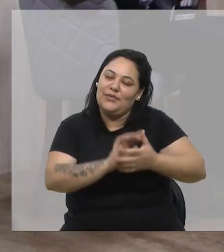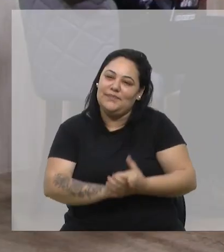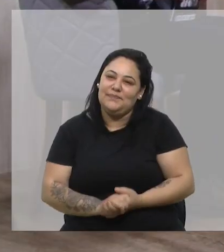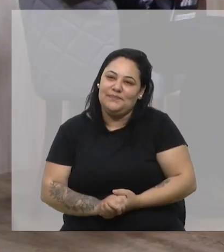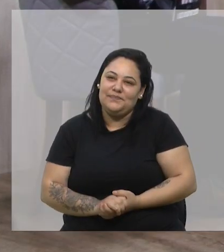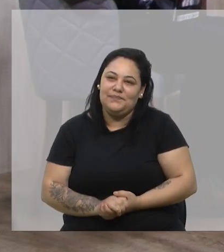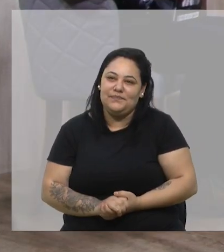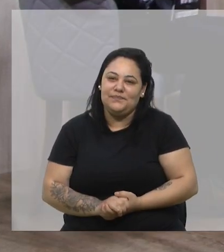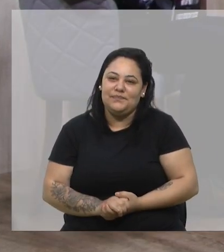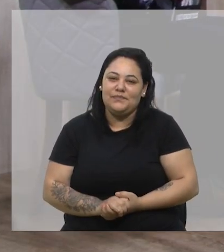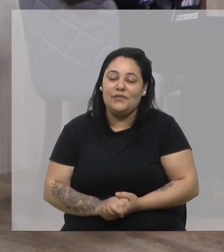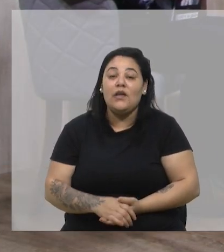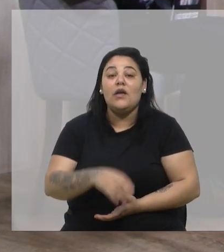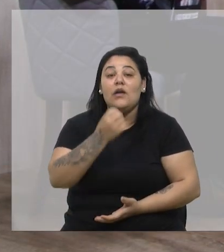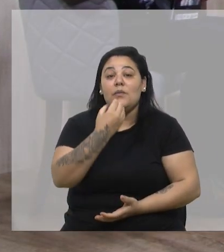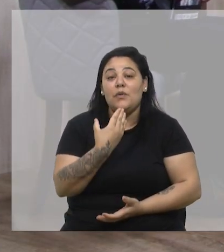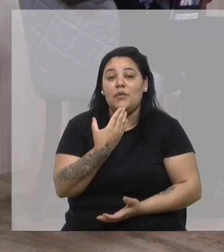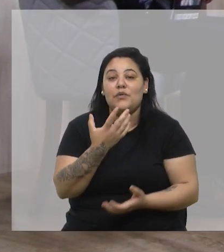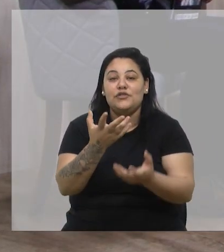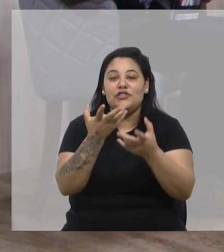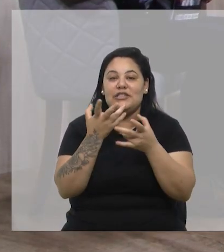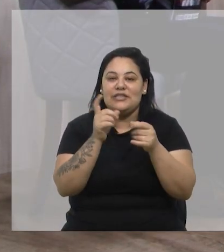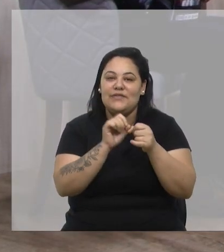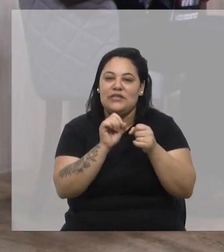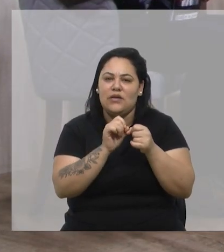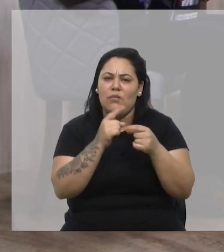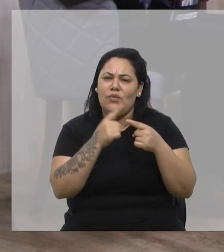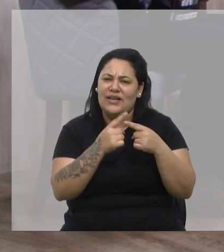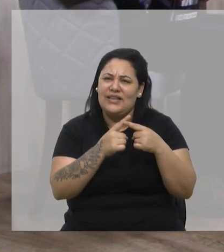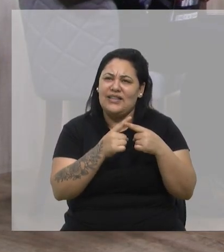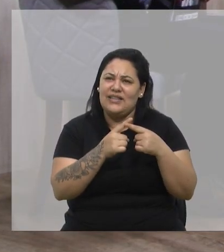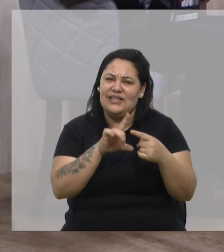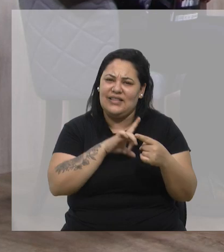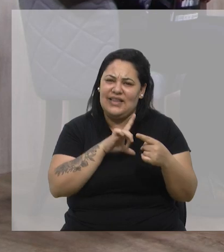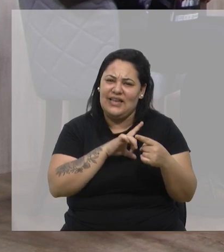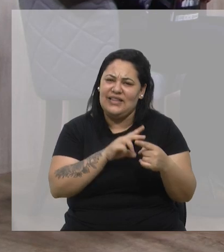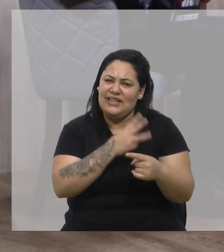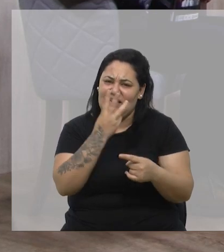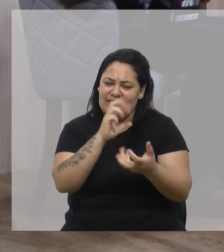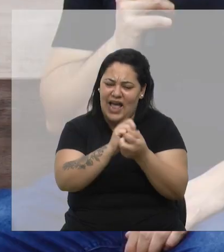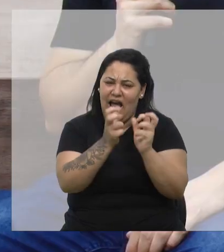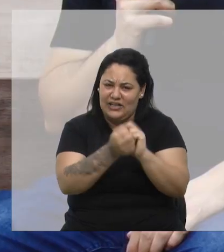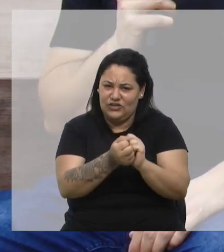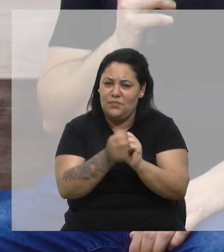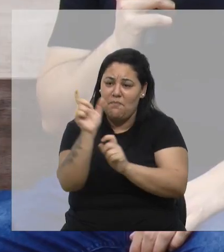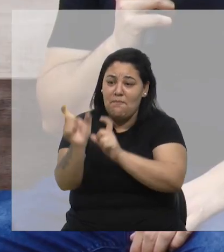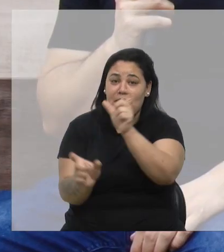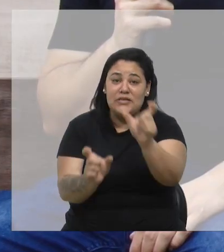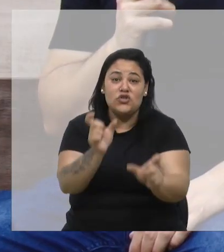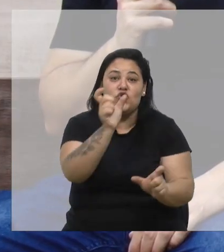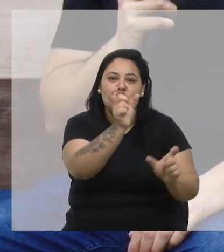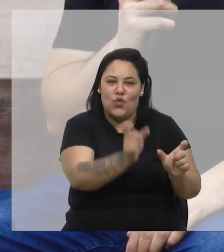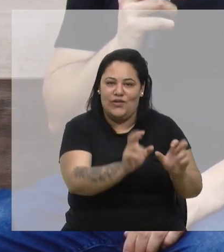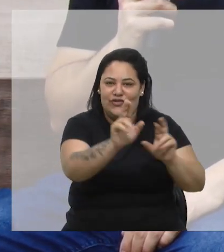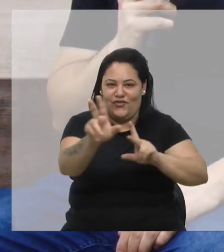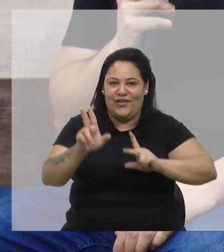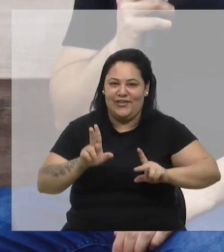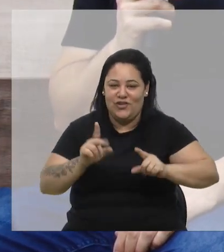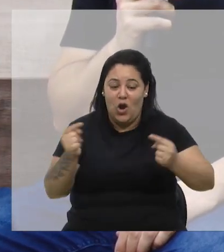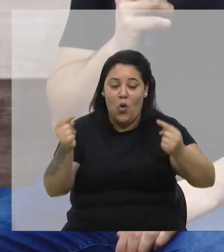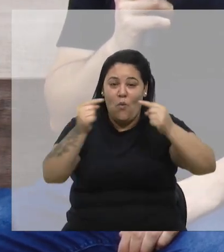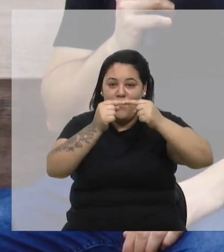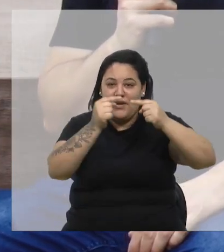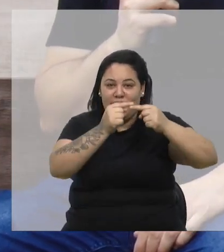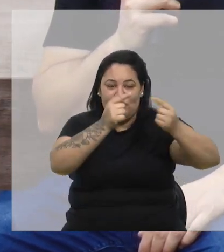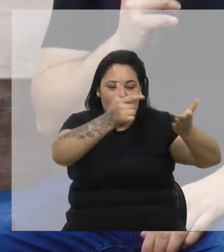vocês. Bom, a gente procurou fazer como são 3 artes diferentes, cada uma combinando com o